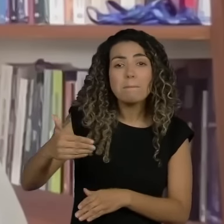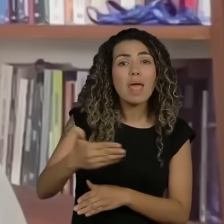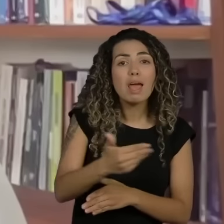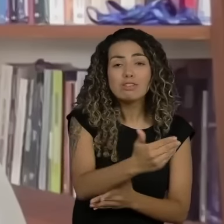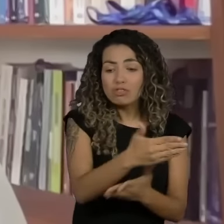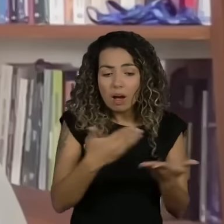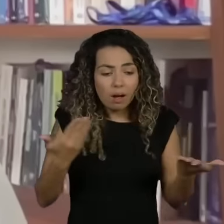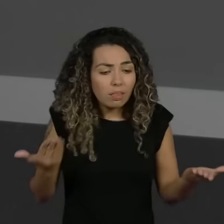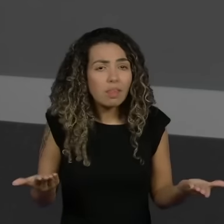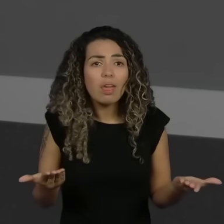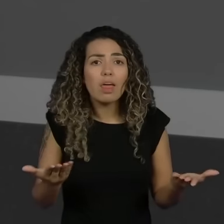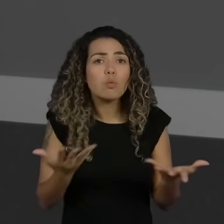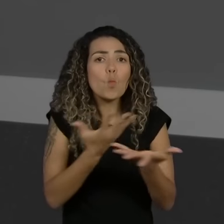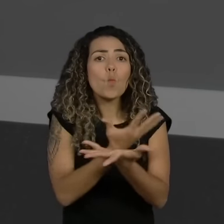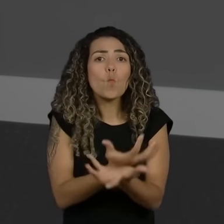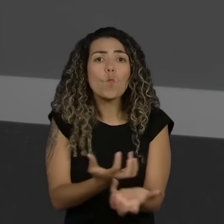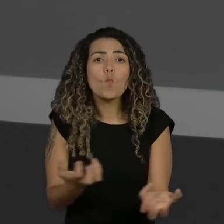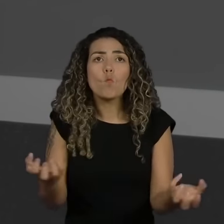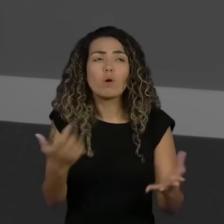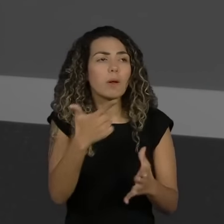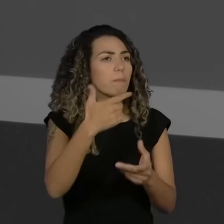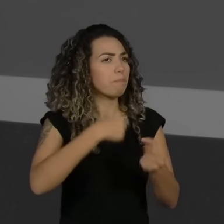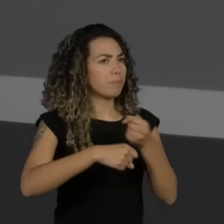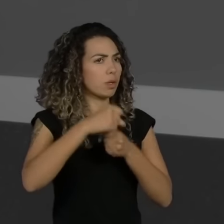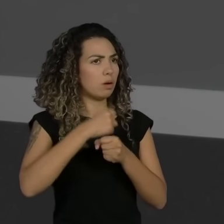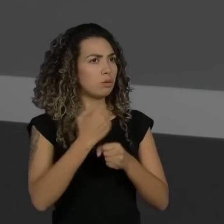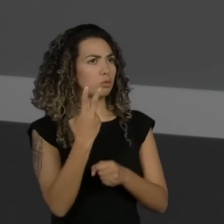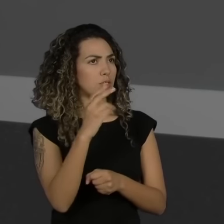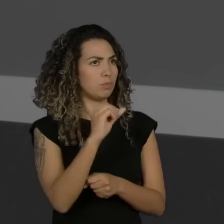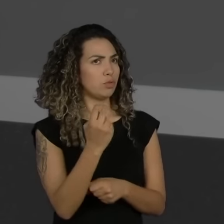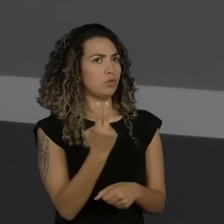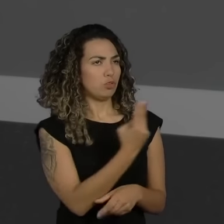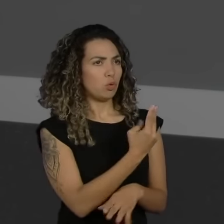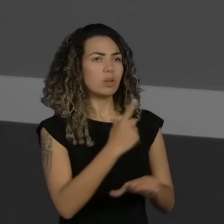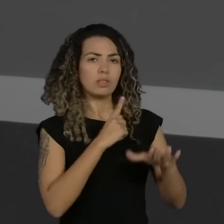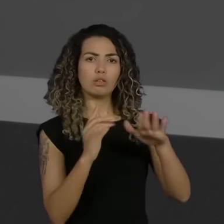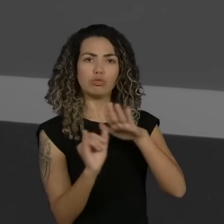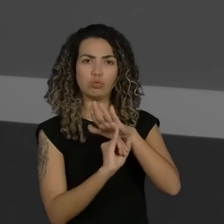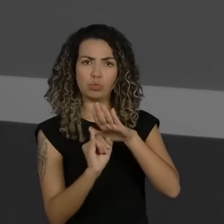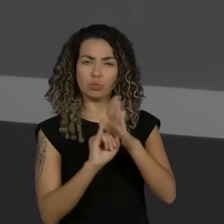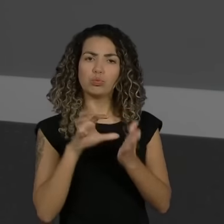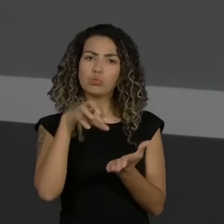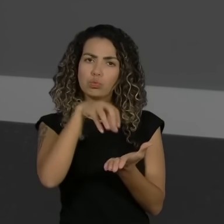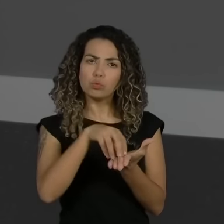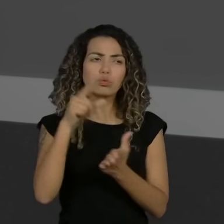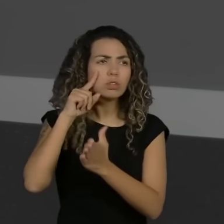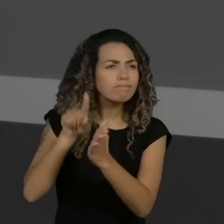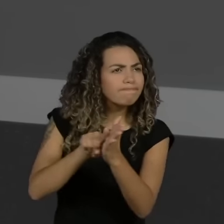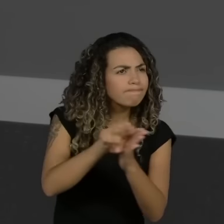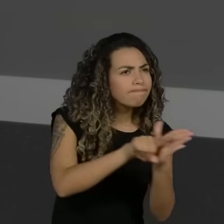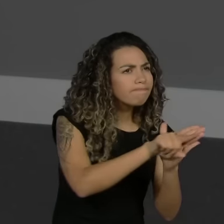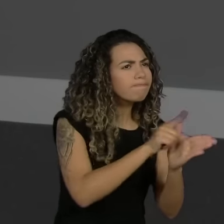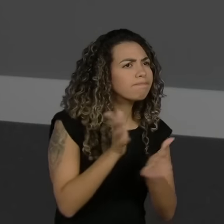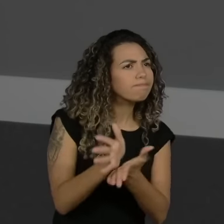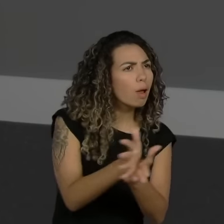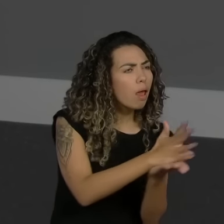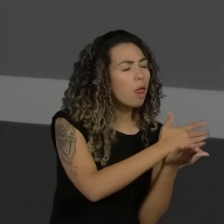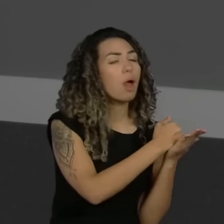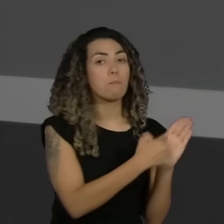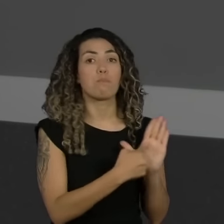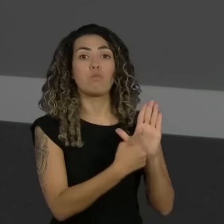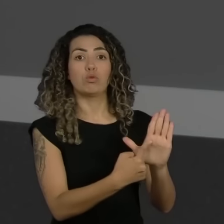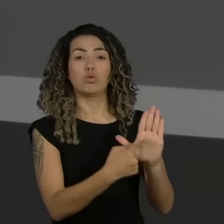fauna, né, enfim, flora. Em 2022, o Instituto Socioambiental lançou um estudo dizendo que as populações